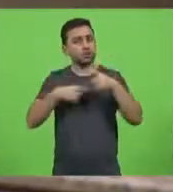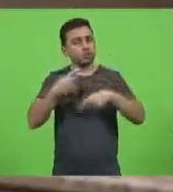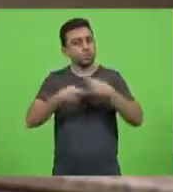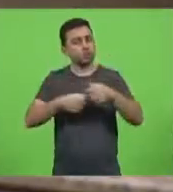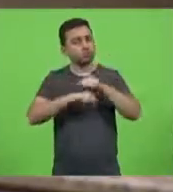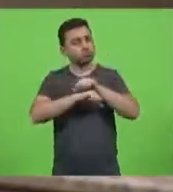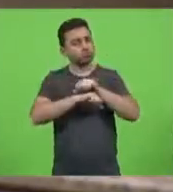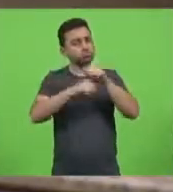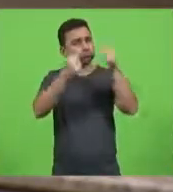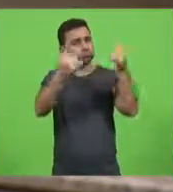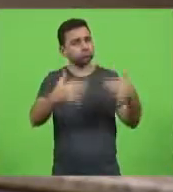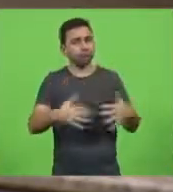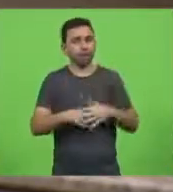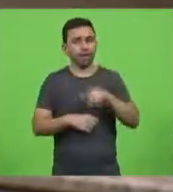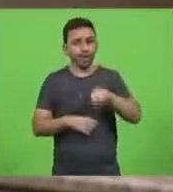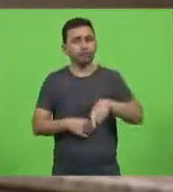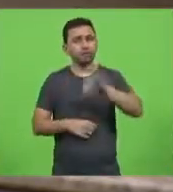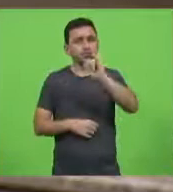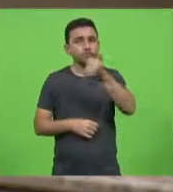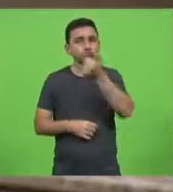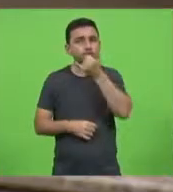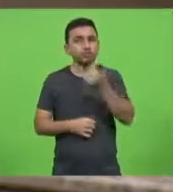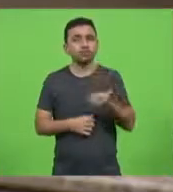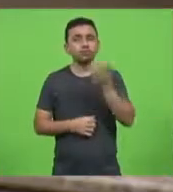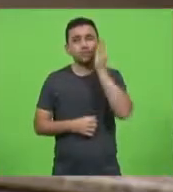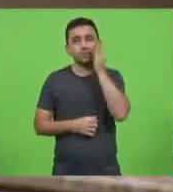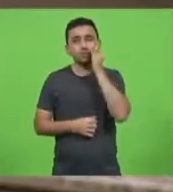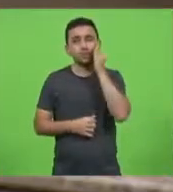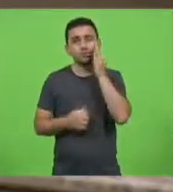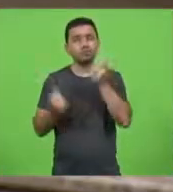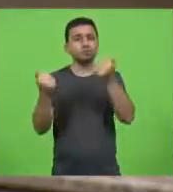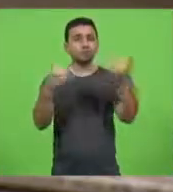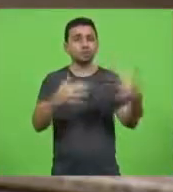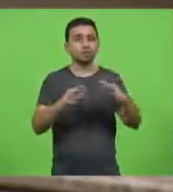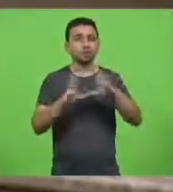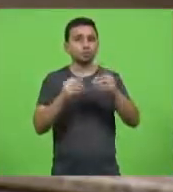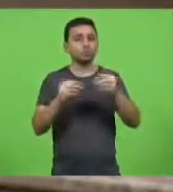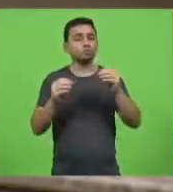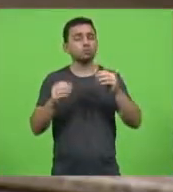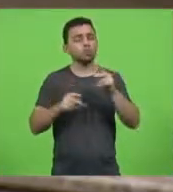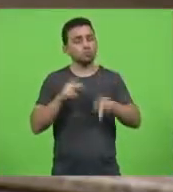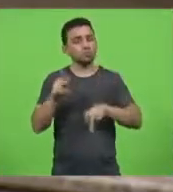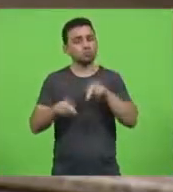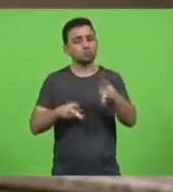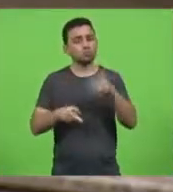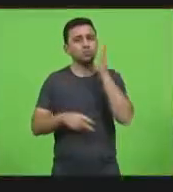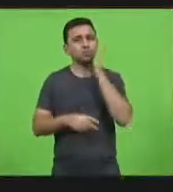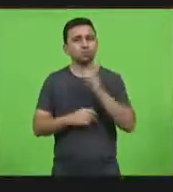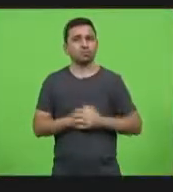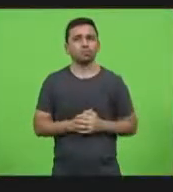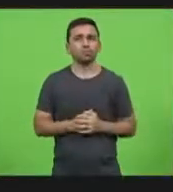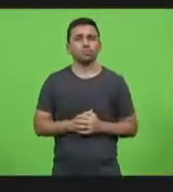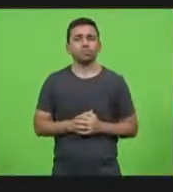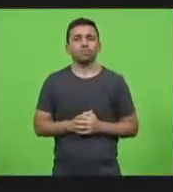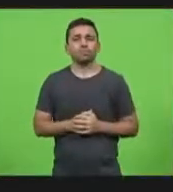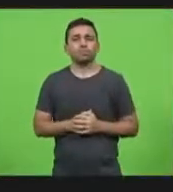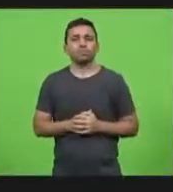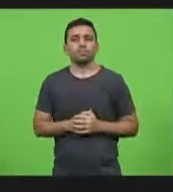para justificar, não é para criticar, é para a gente saber, para poder explicar para as pessoas. É isso. Obrigado.